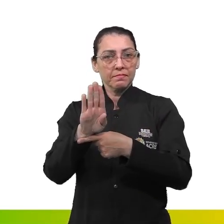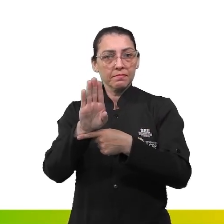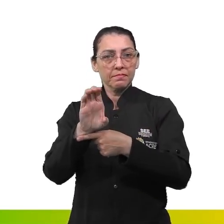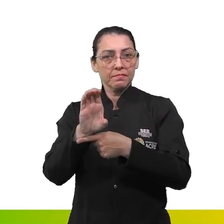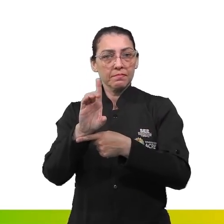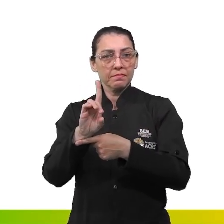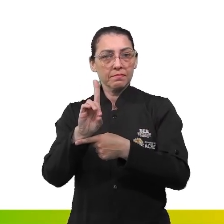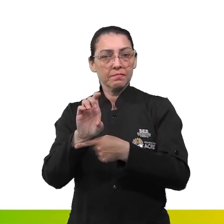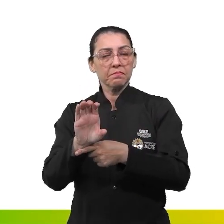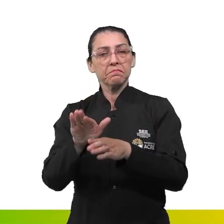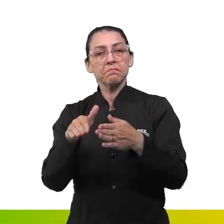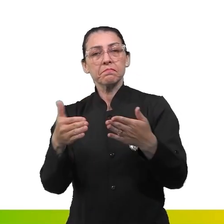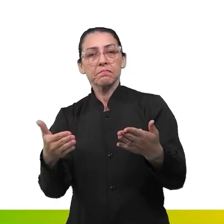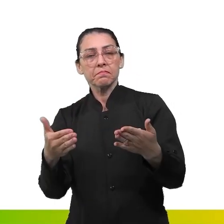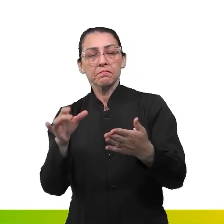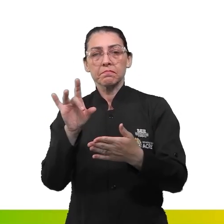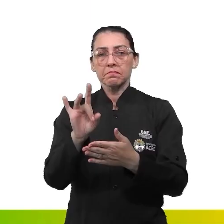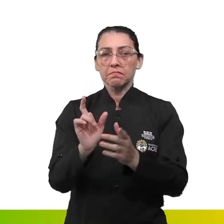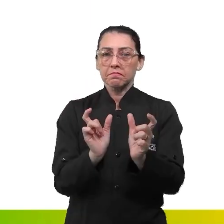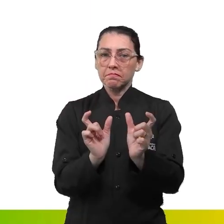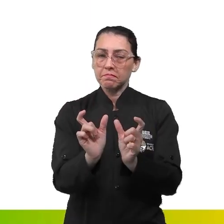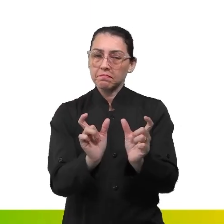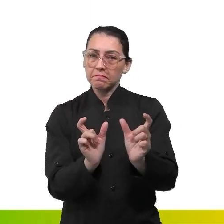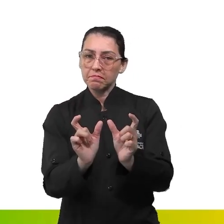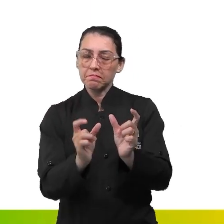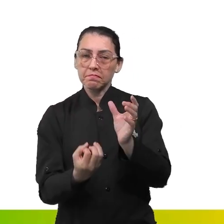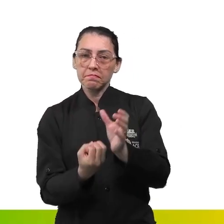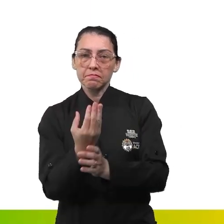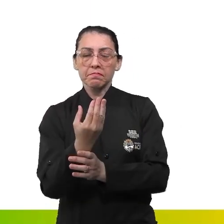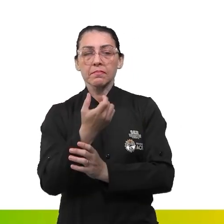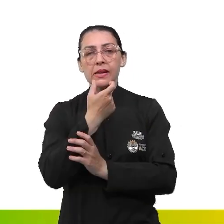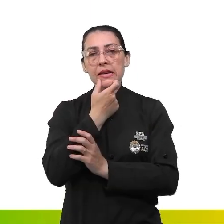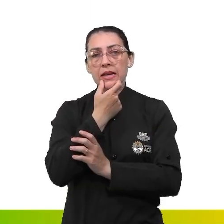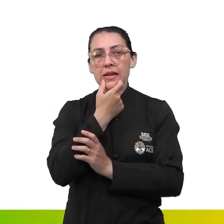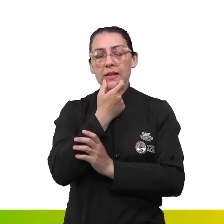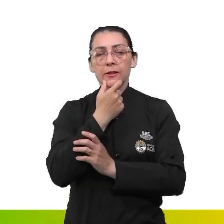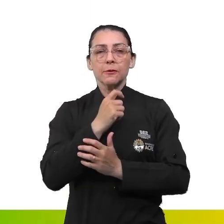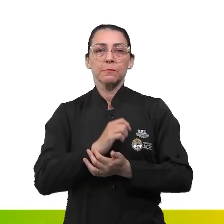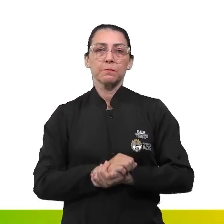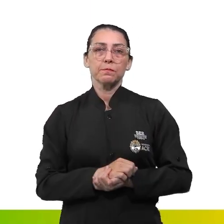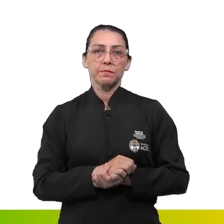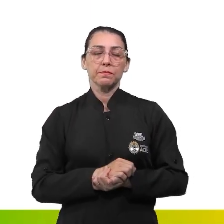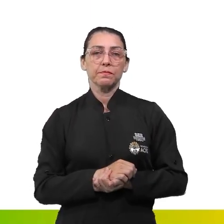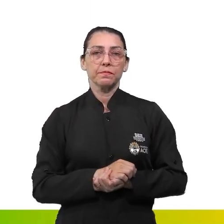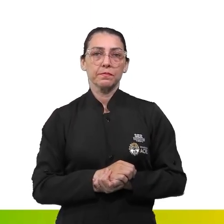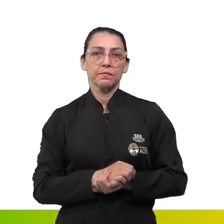qual delas possui apenas palavras de origem da língua inglesa?